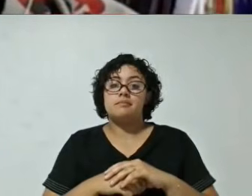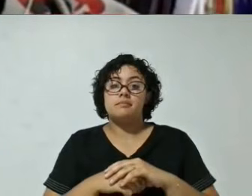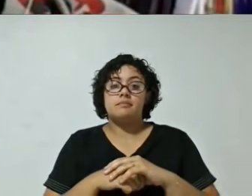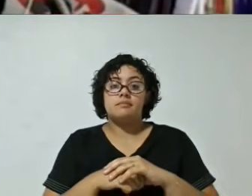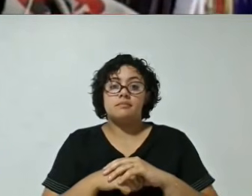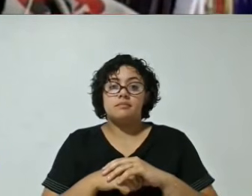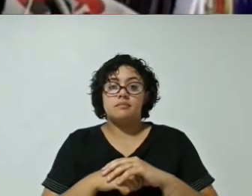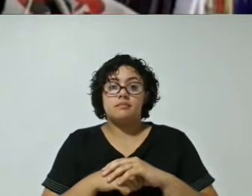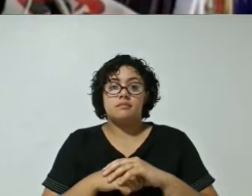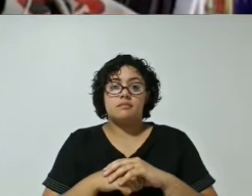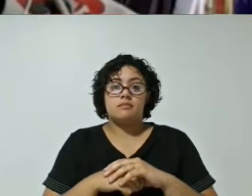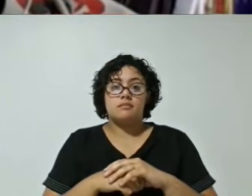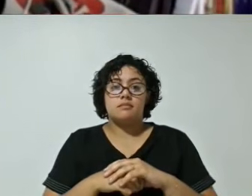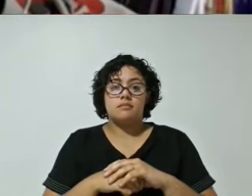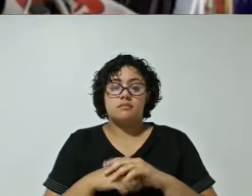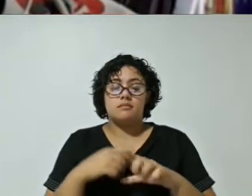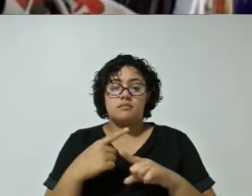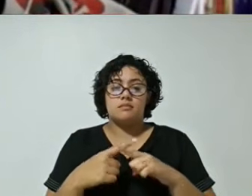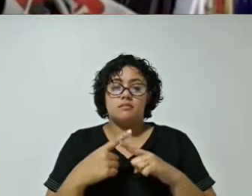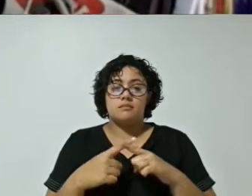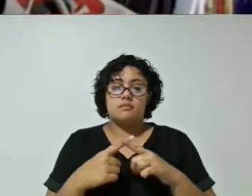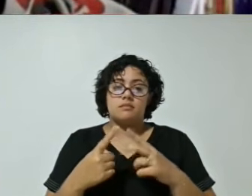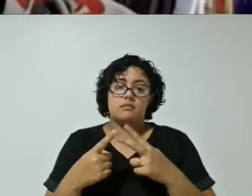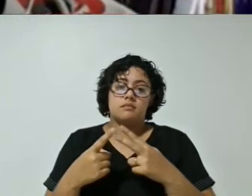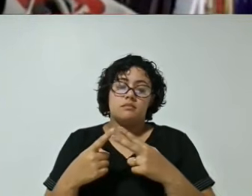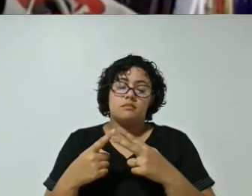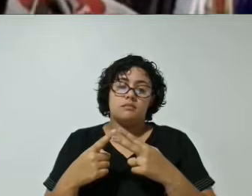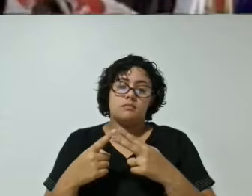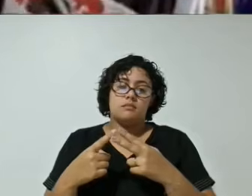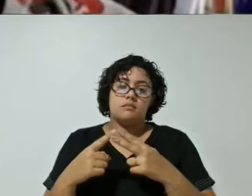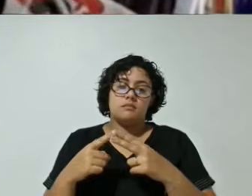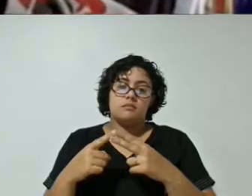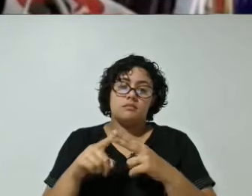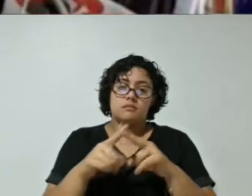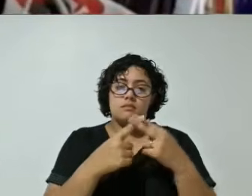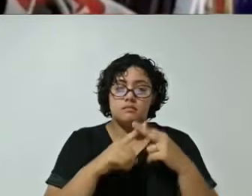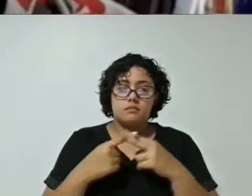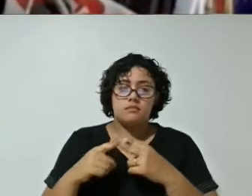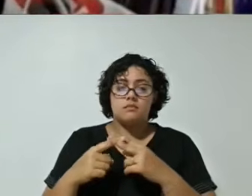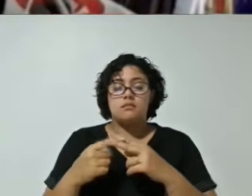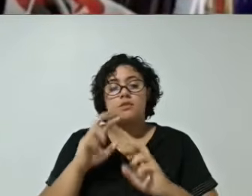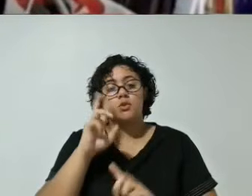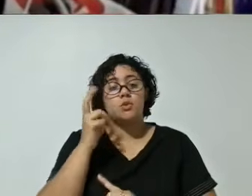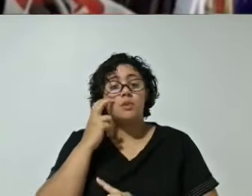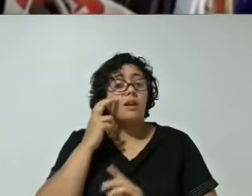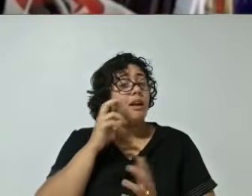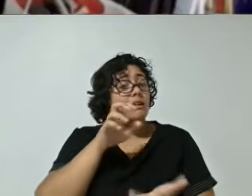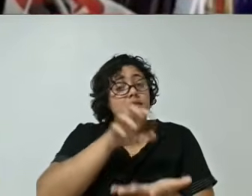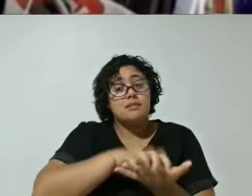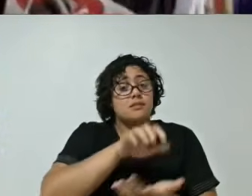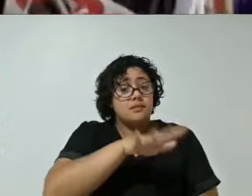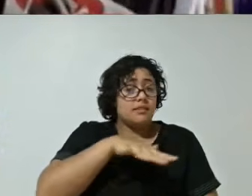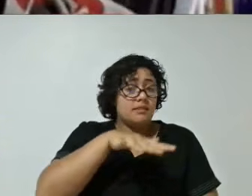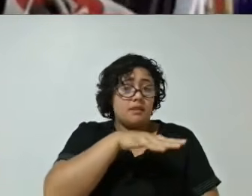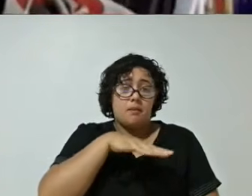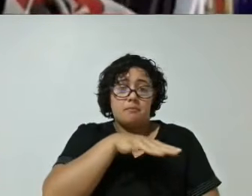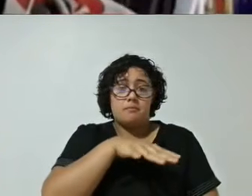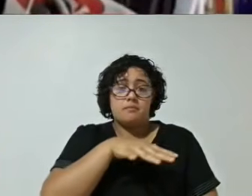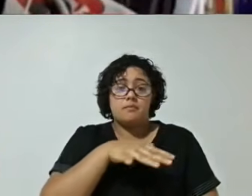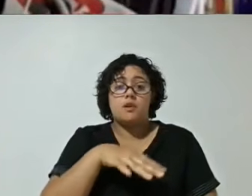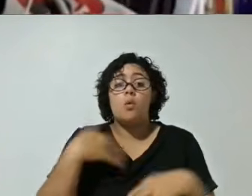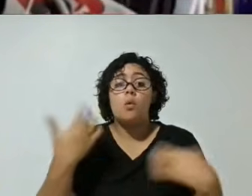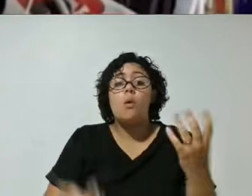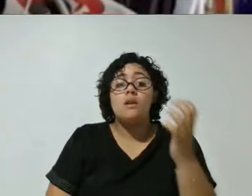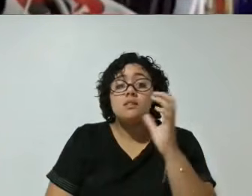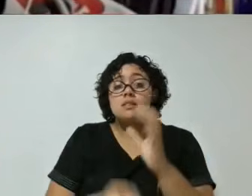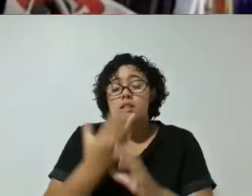porque os equipamentos culturais, né, estavam na área central. sim. Quando é inaugurado o Centro Cultural